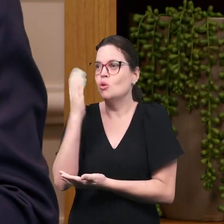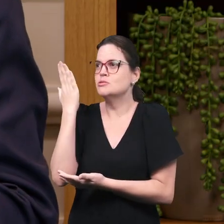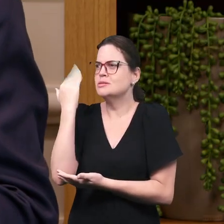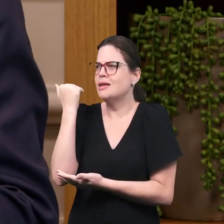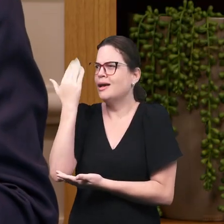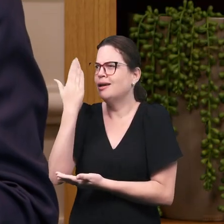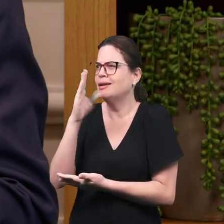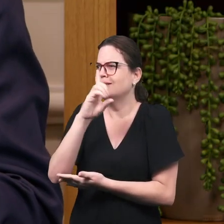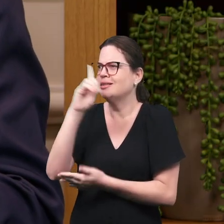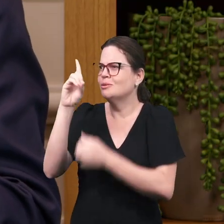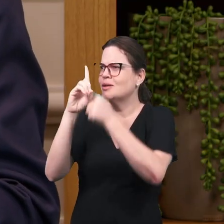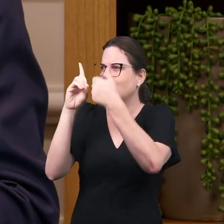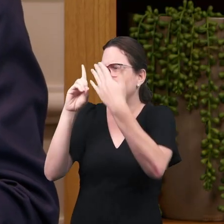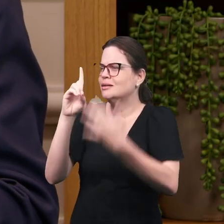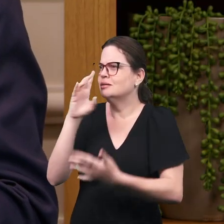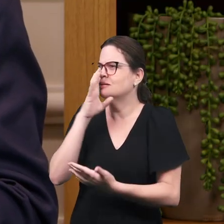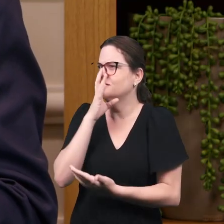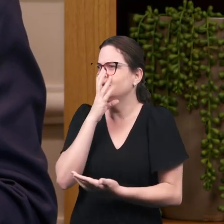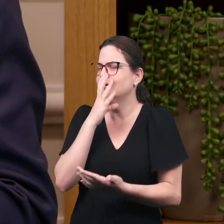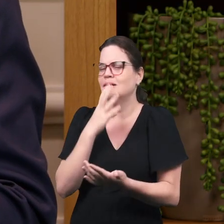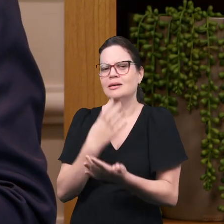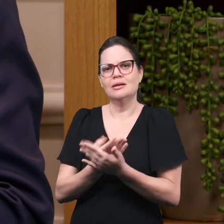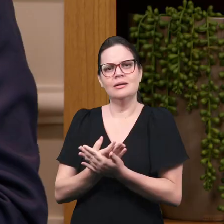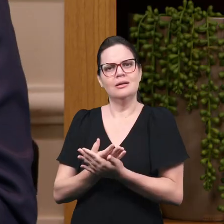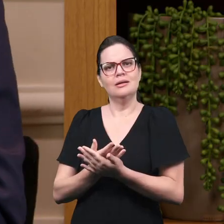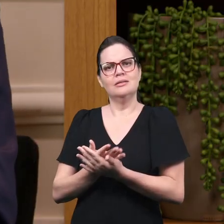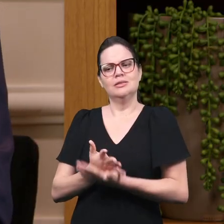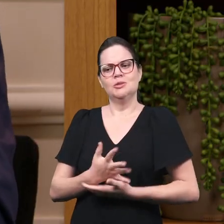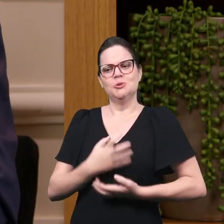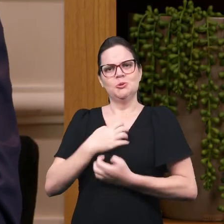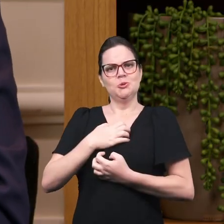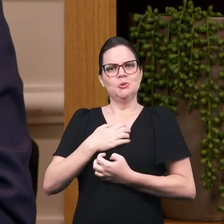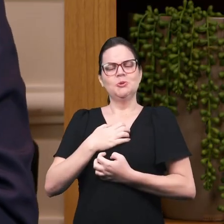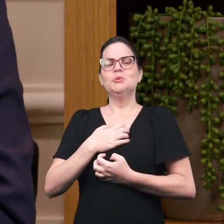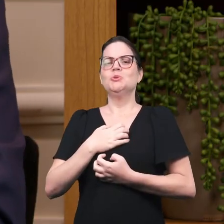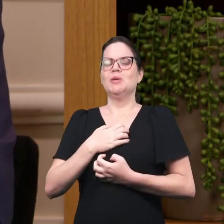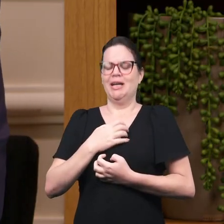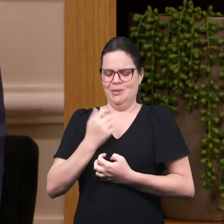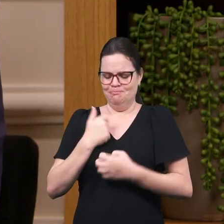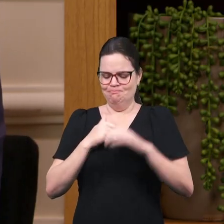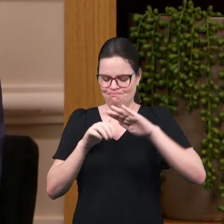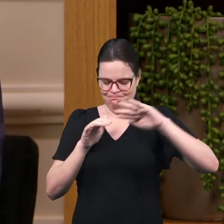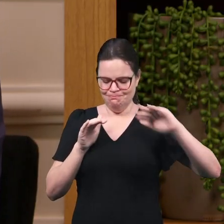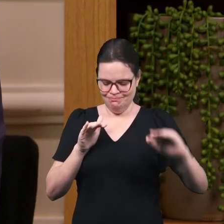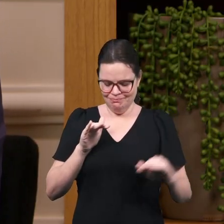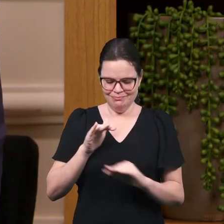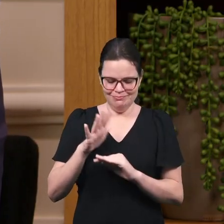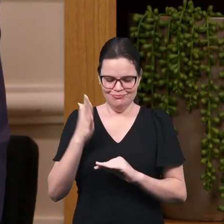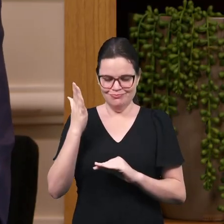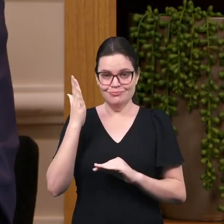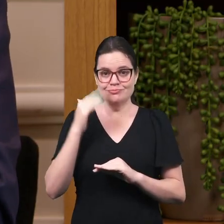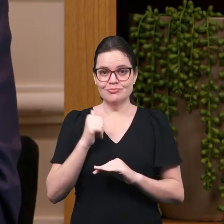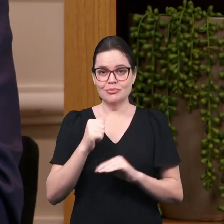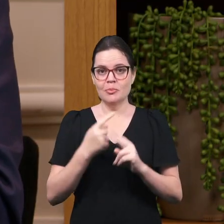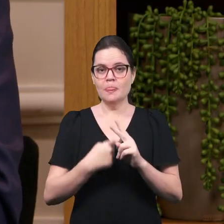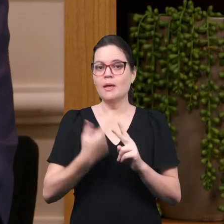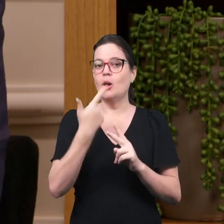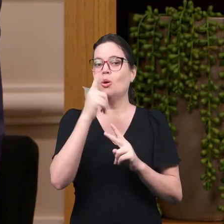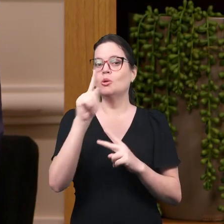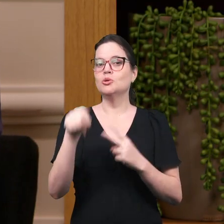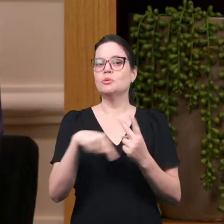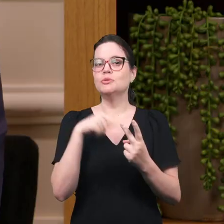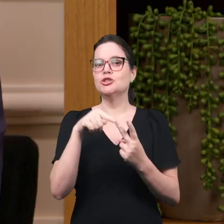maravilha, né, você realmente ocupa o seu devido lugar diante de Deus. Mas um